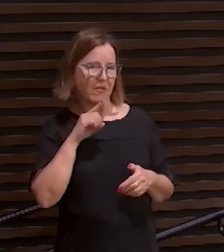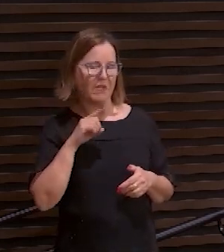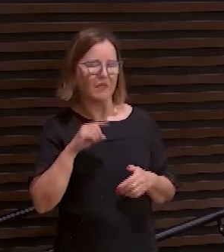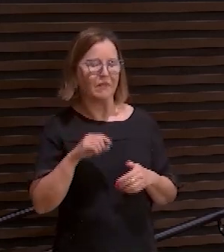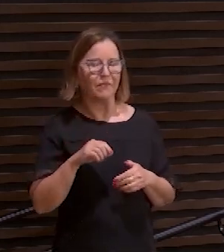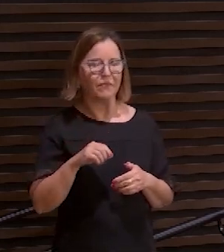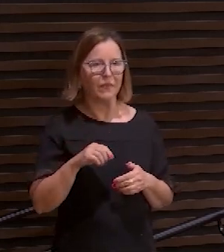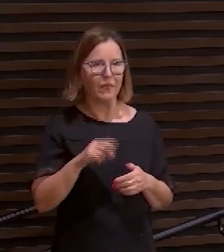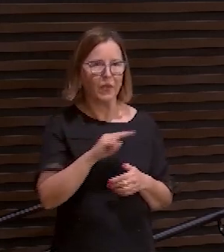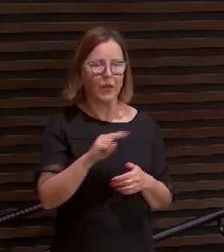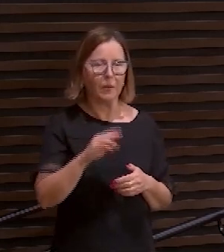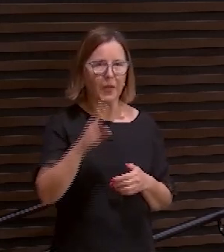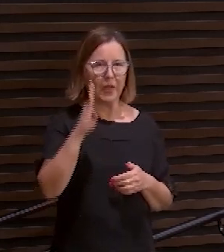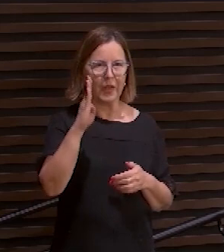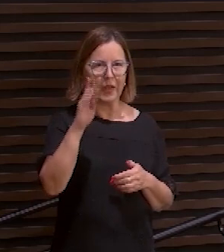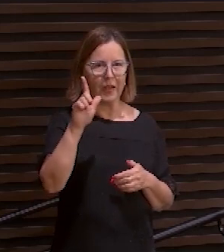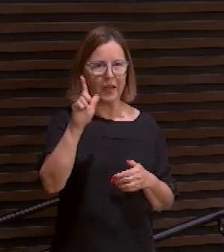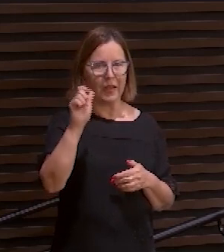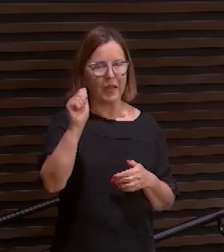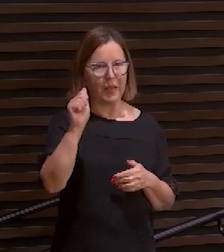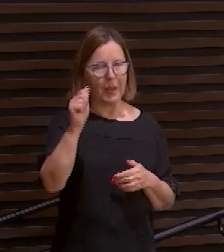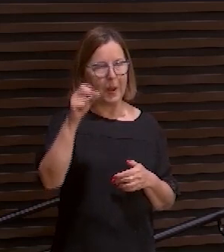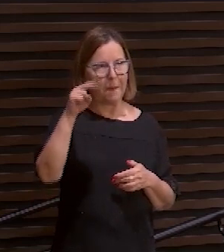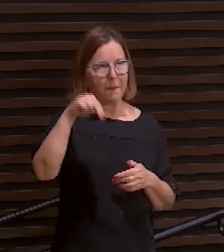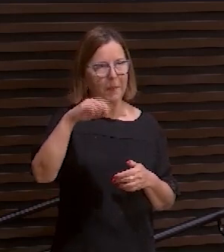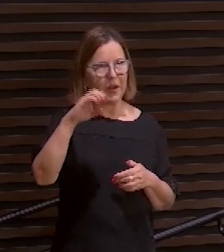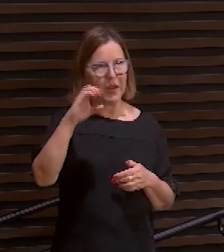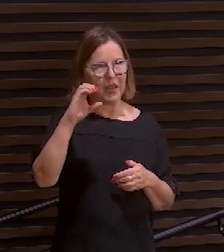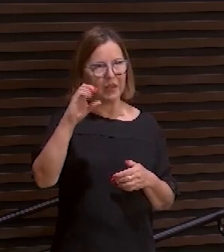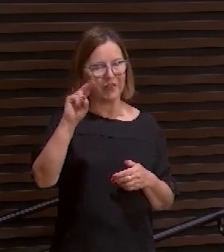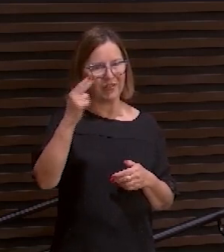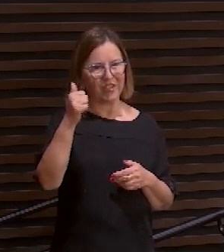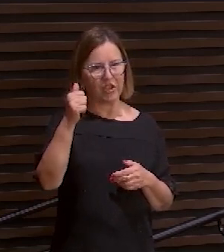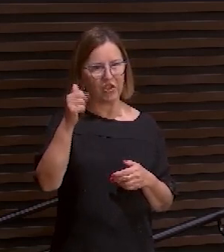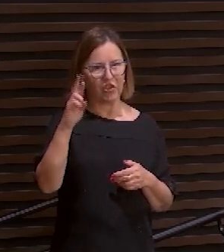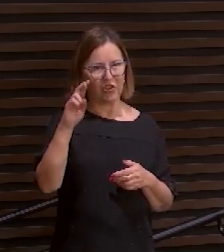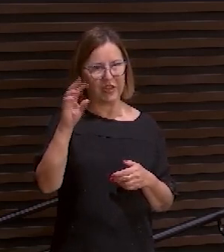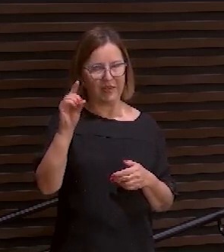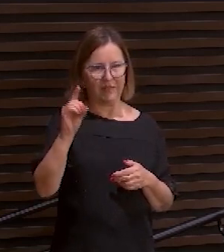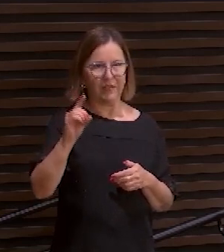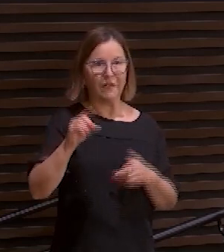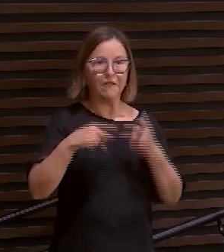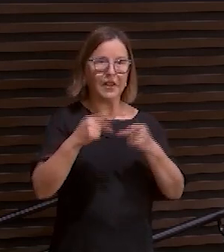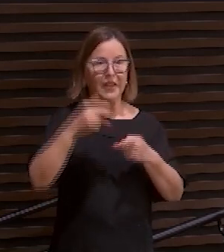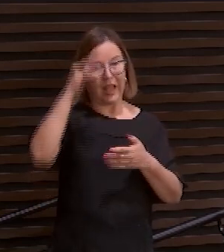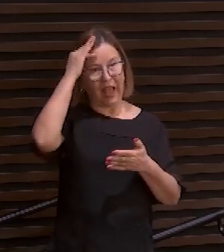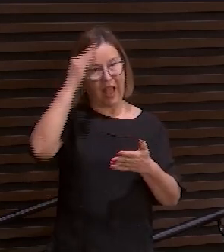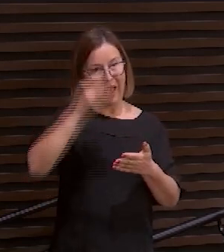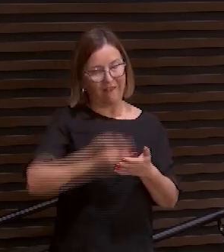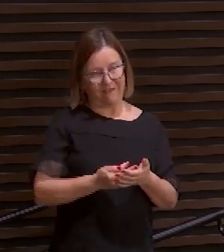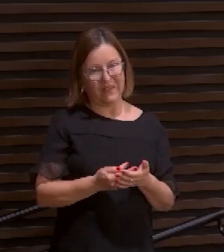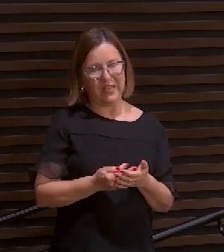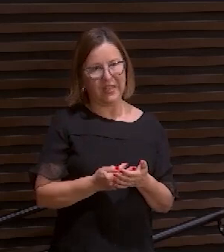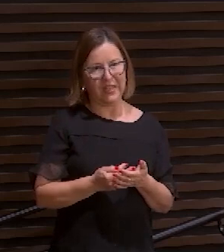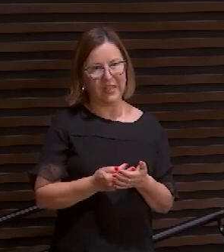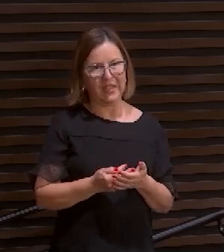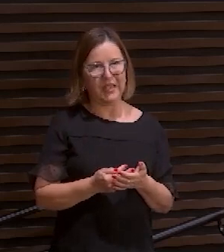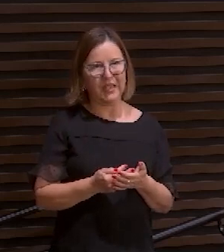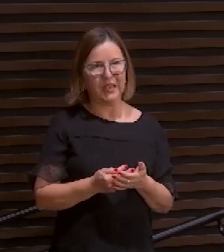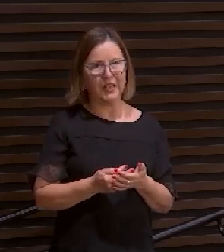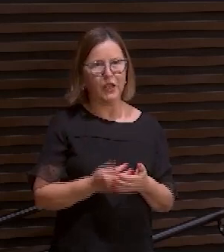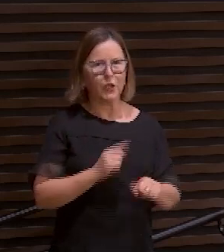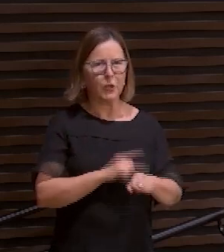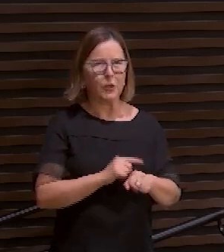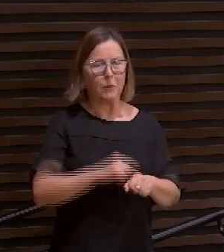J. Blanchard. Ele disse que a fé é o meio pelo qual as nossas fraquezas tomam posse da força de Deus. E